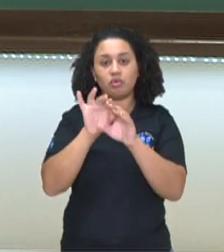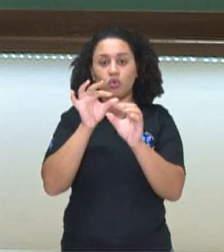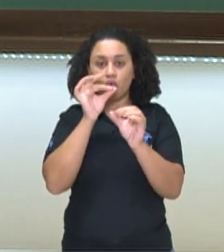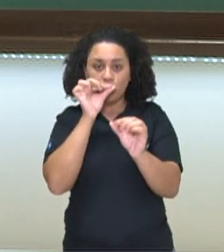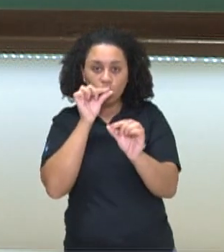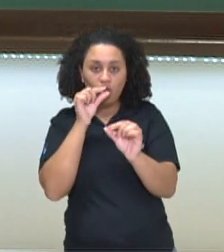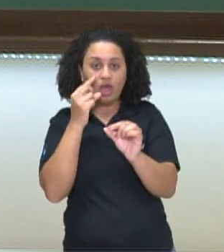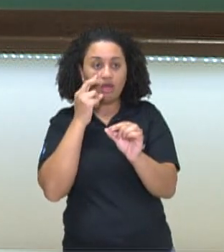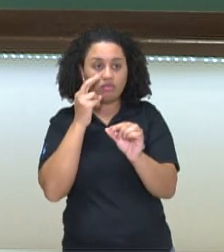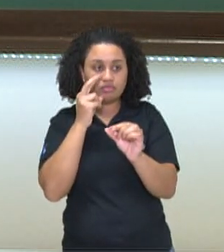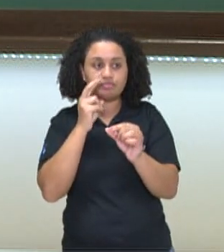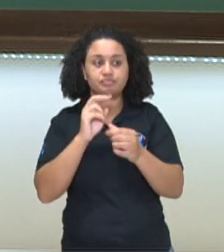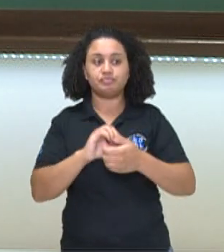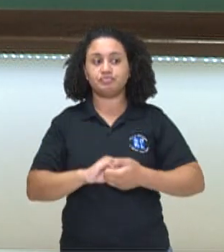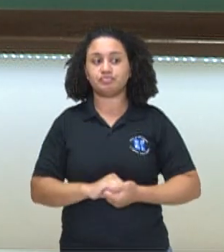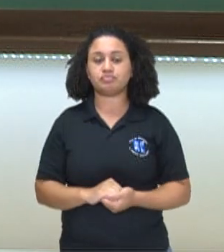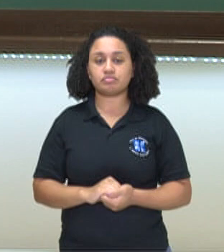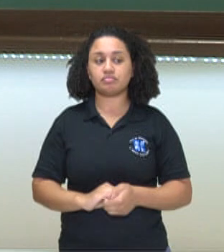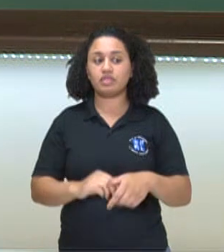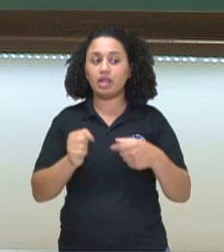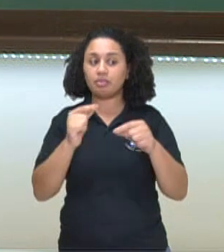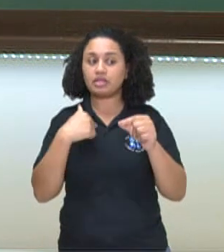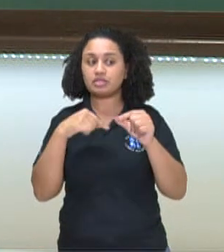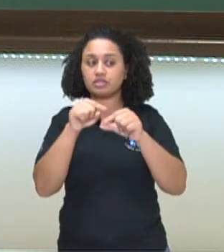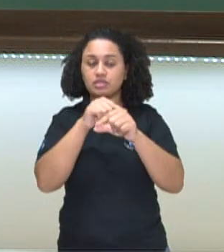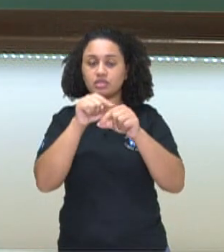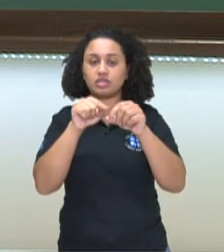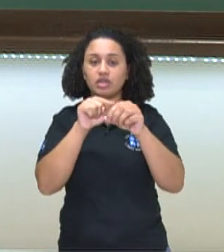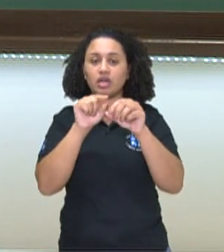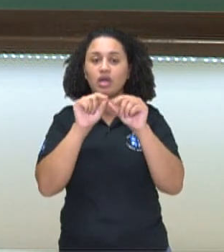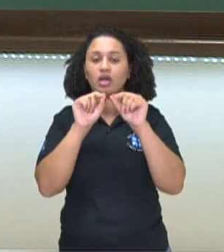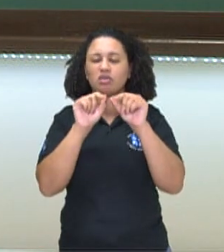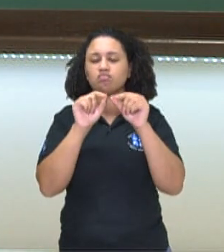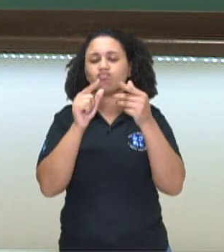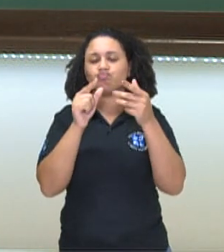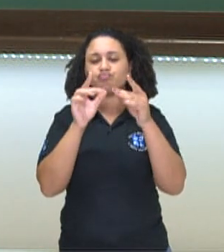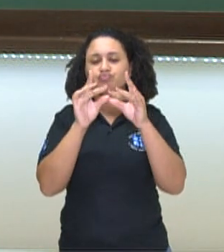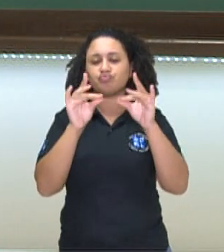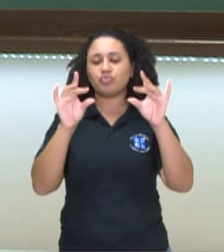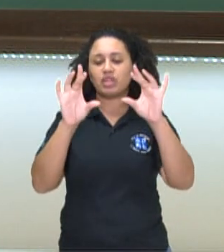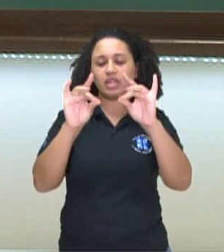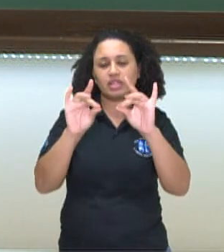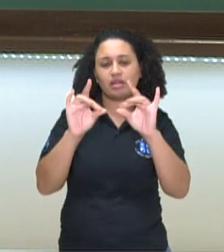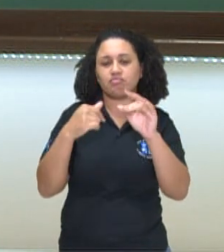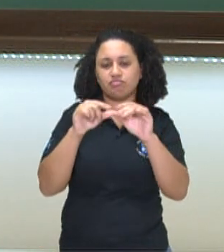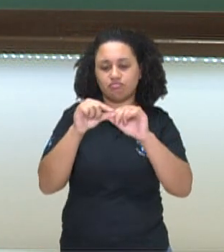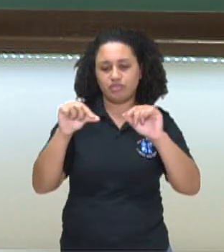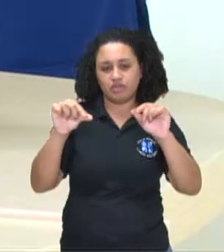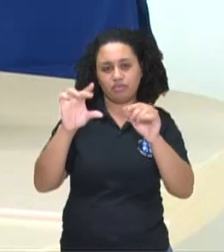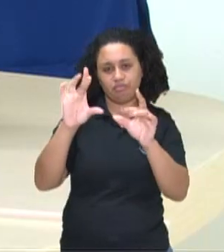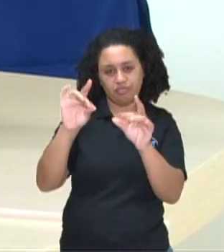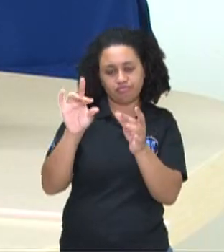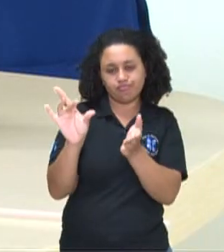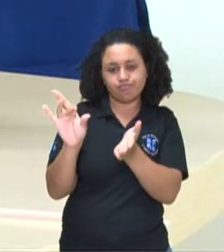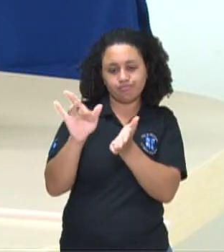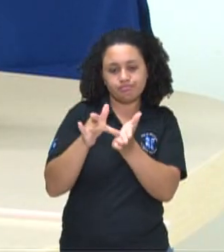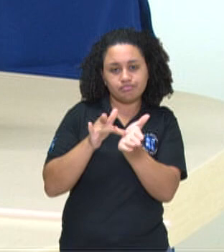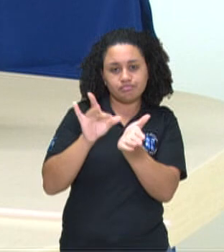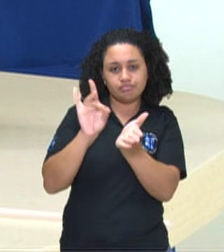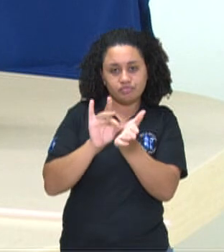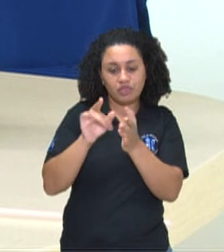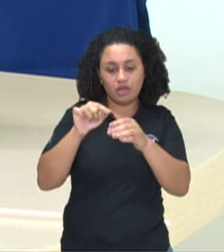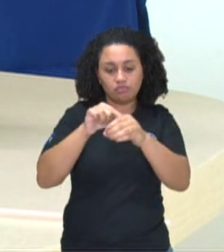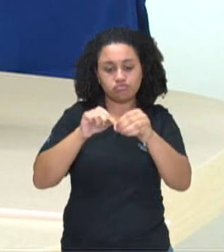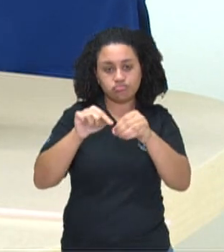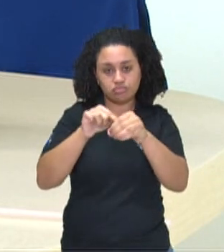bem, você tem que ligar aqui, pegar fita crepe, o que for, pegar a sua tampa,